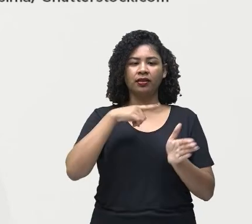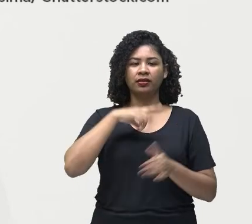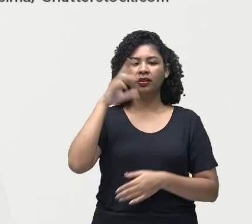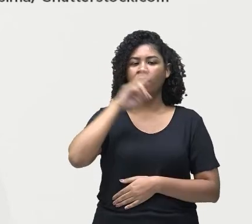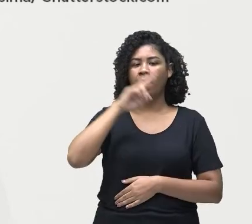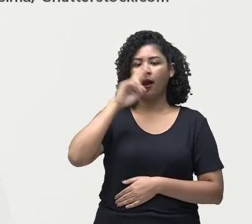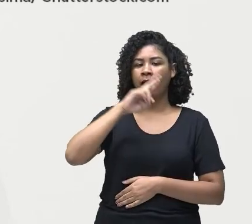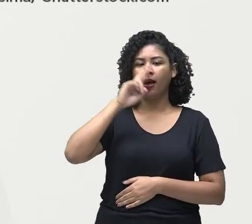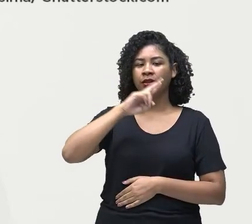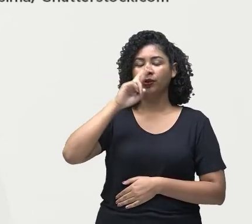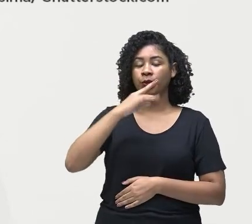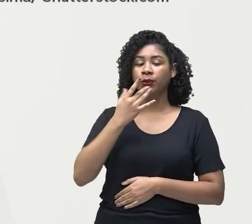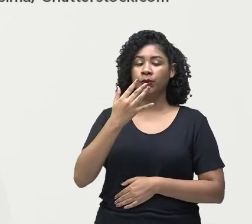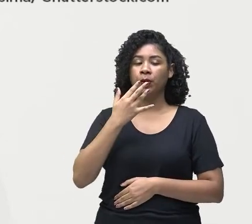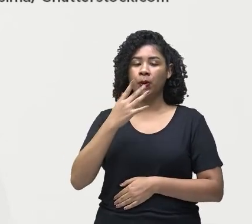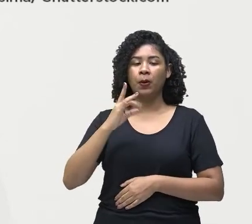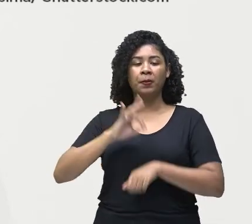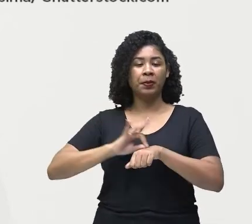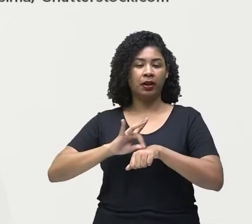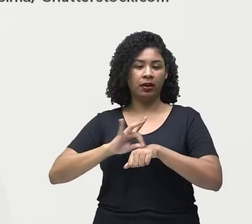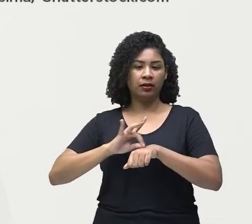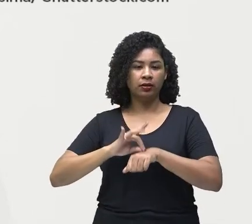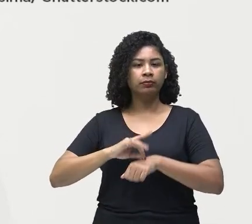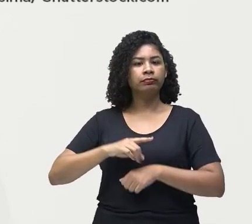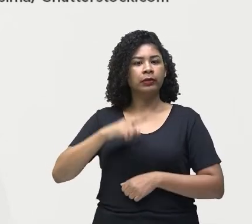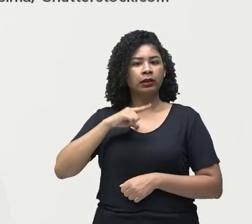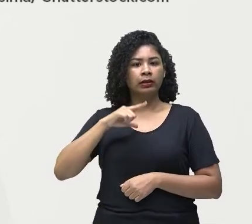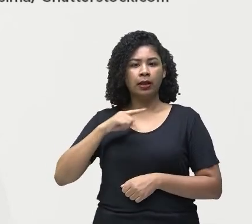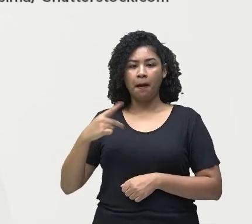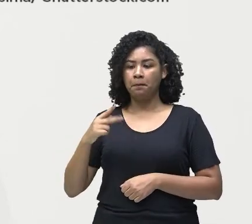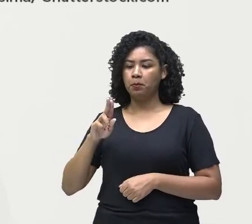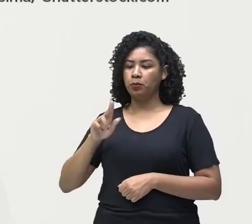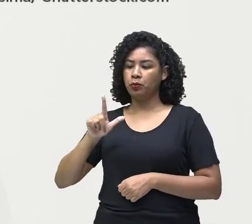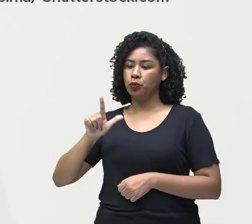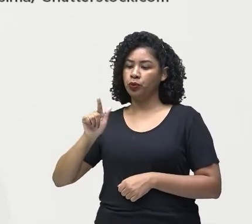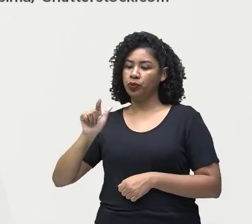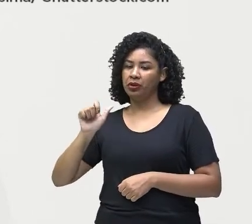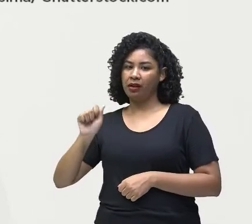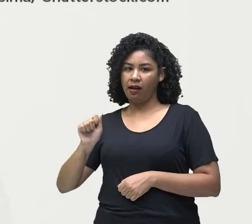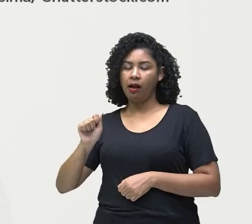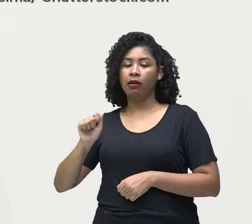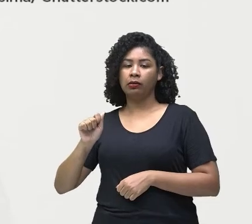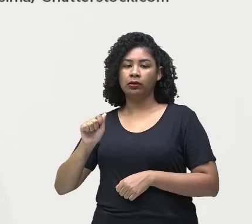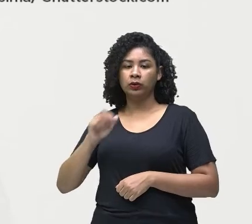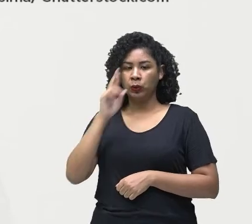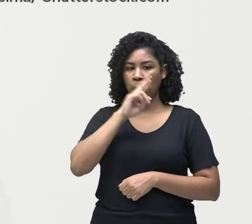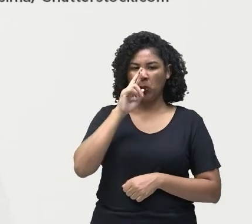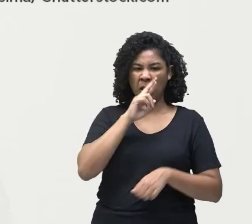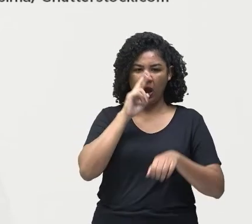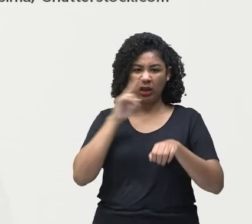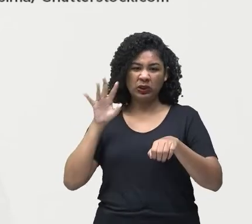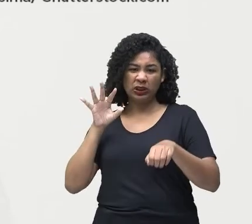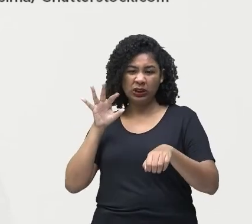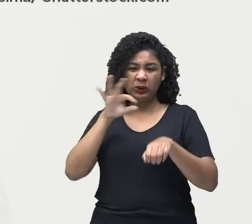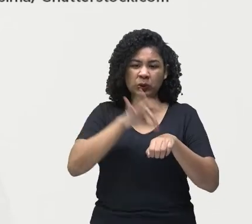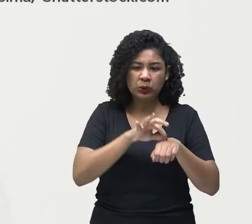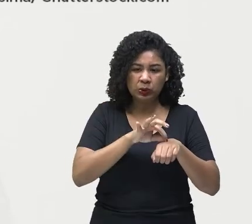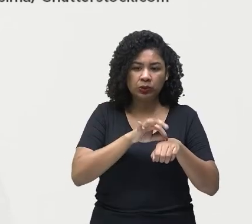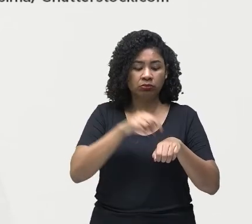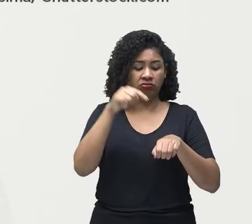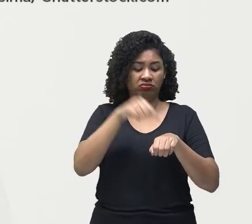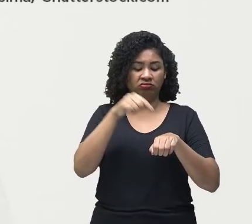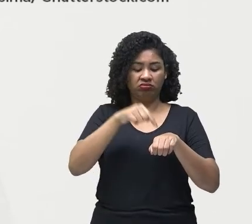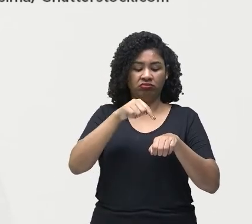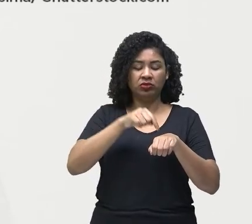pretos. Pulgas que morderam os ratos, ao entrar em contato com os humanos, transmitem a